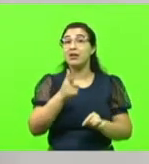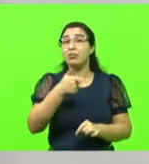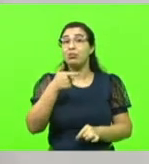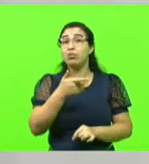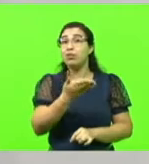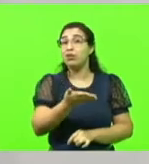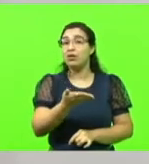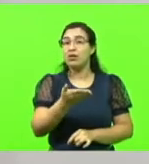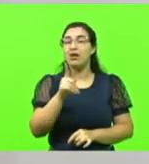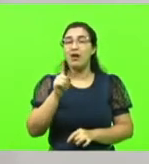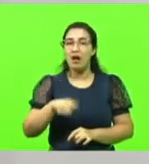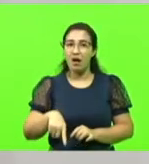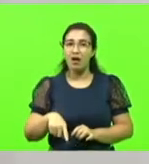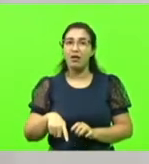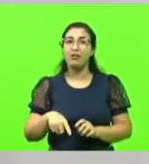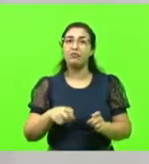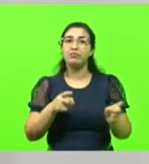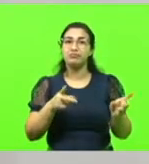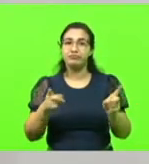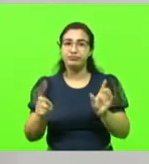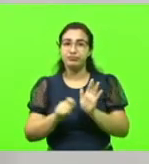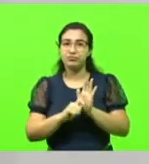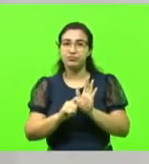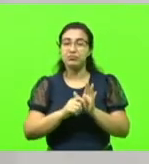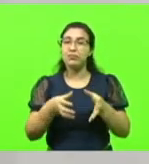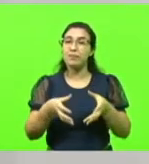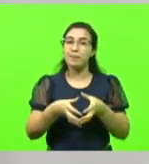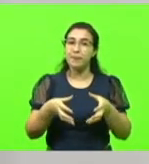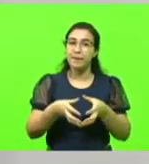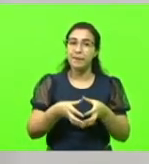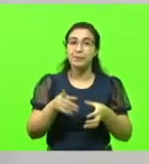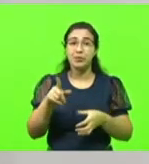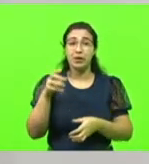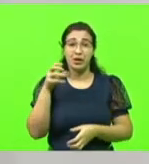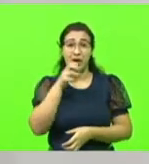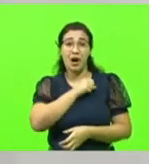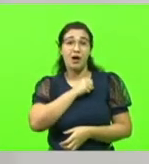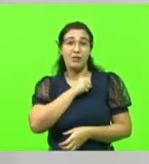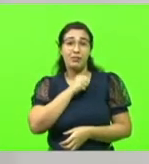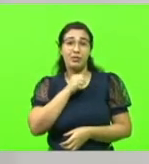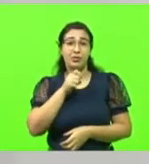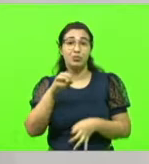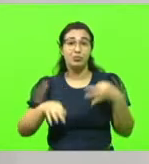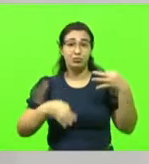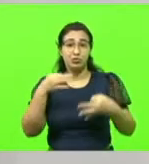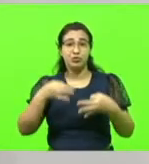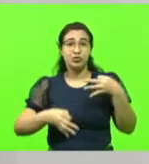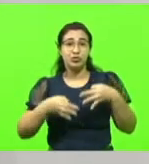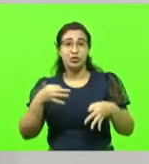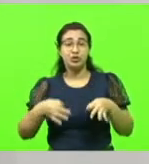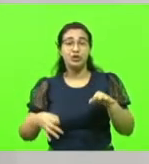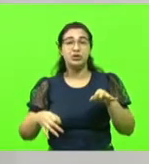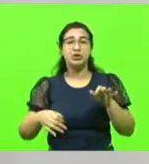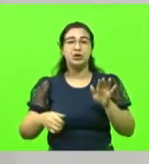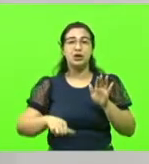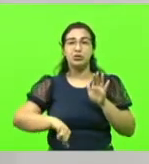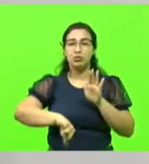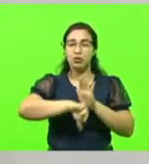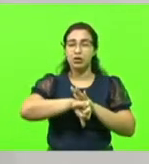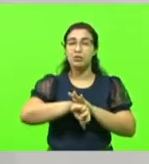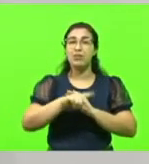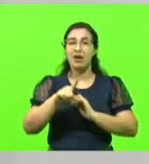ação rápida, como eles são, né? A justiça do tráfico, do crime, ela é rápida, foram lá